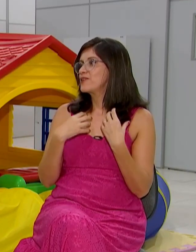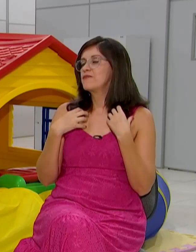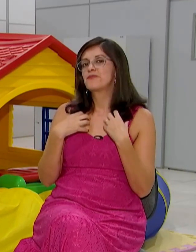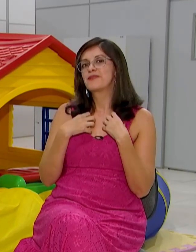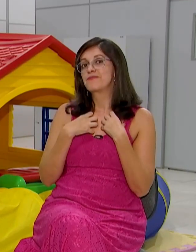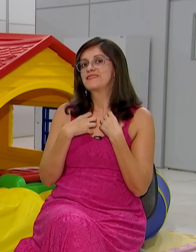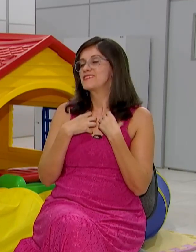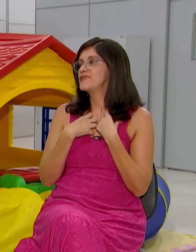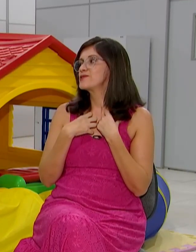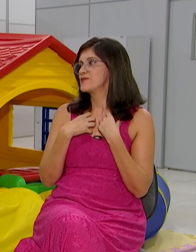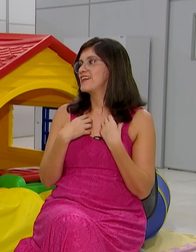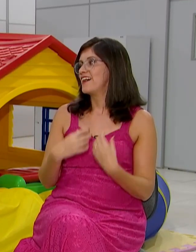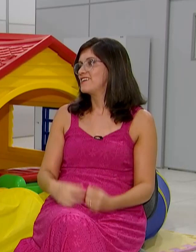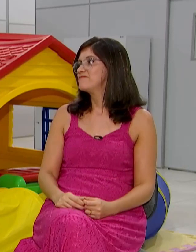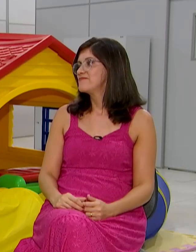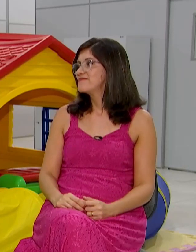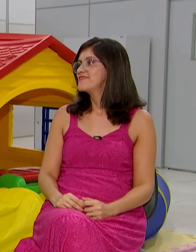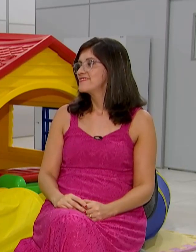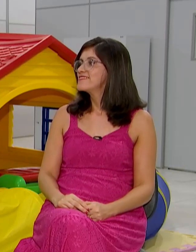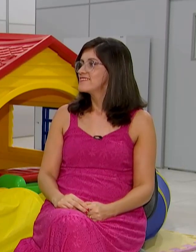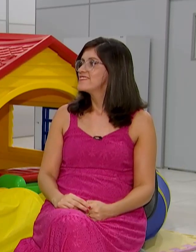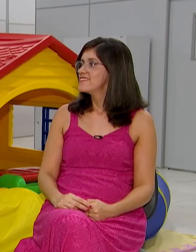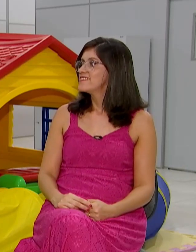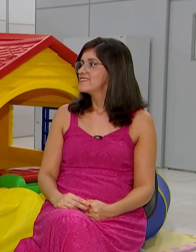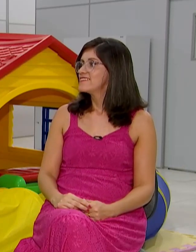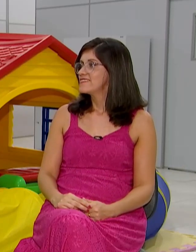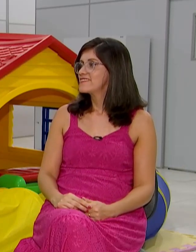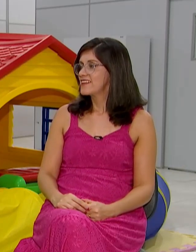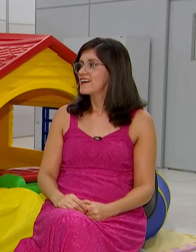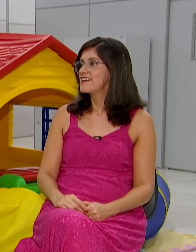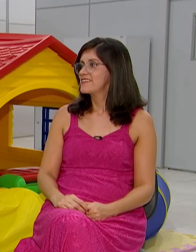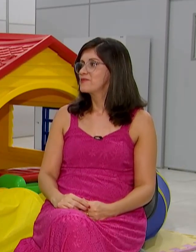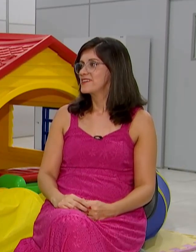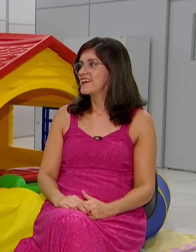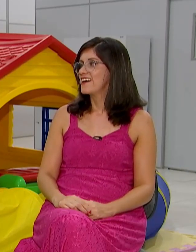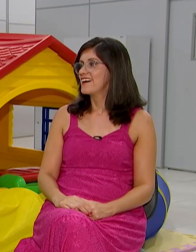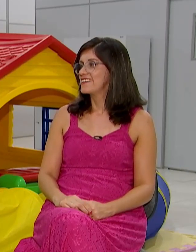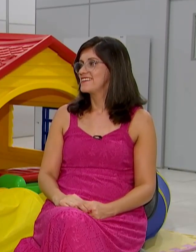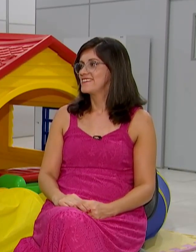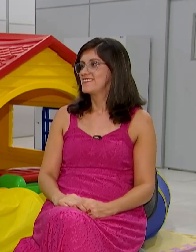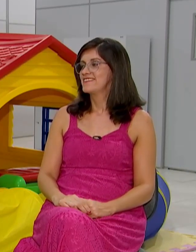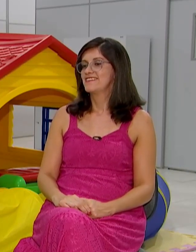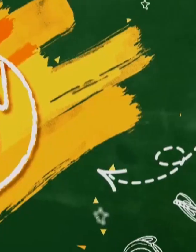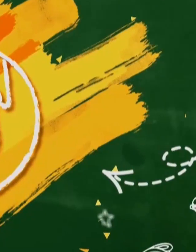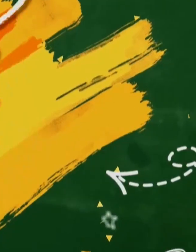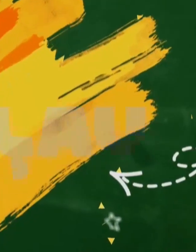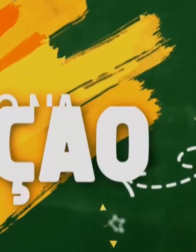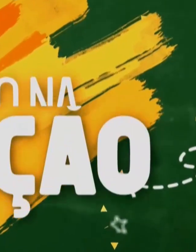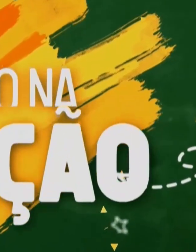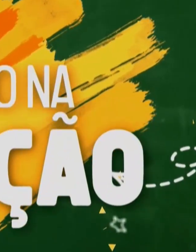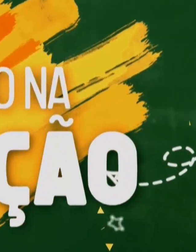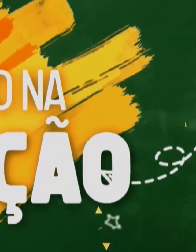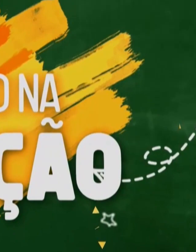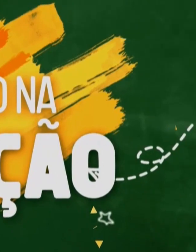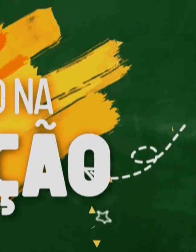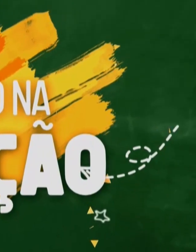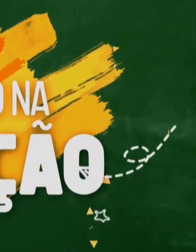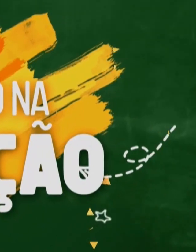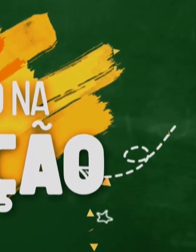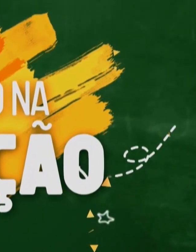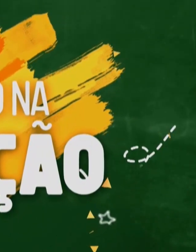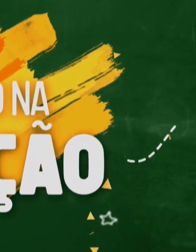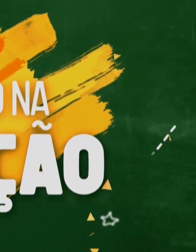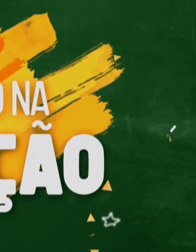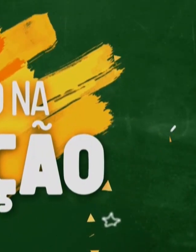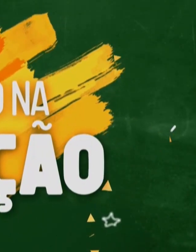esse olhar, né? O que precisamos mudar. Com certeza. Muito obrigado, viu, Elisa, pela sua entrevista obrigada. Aqui.